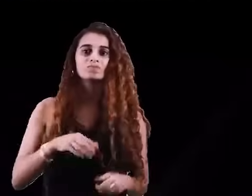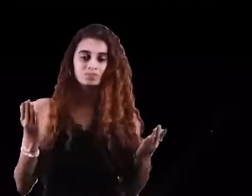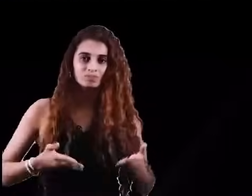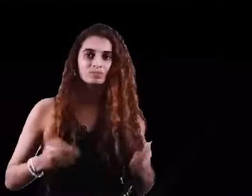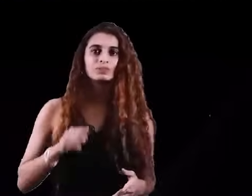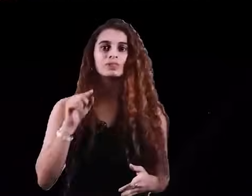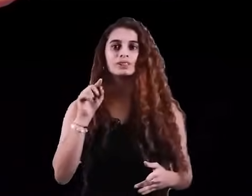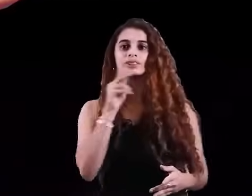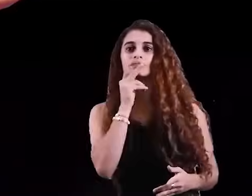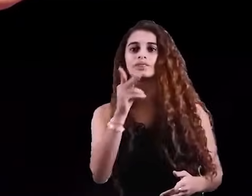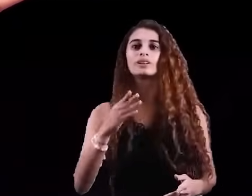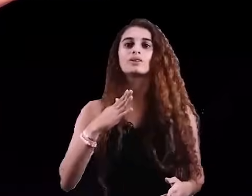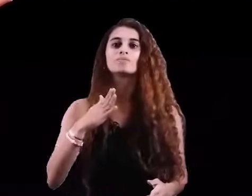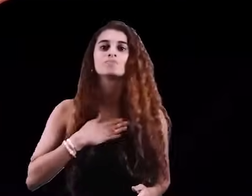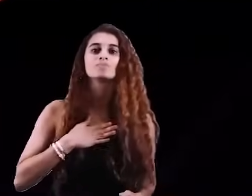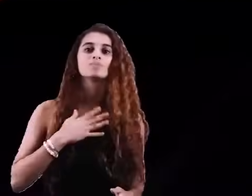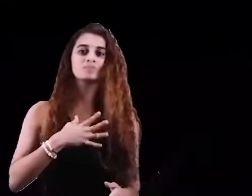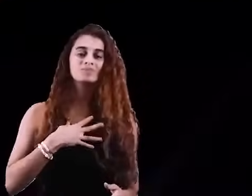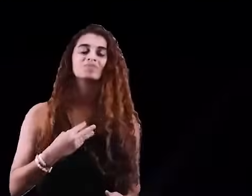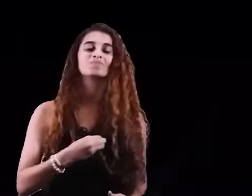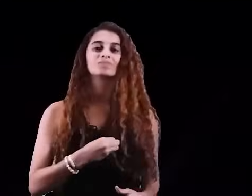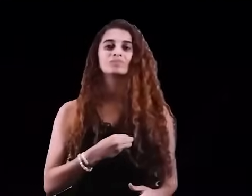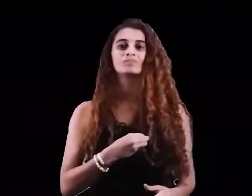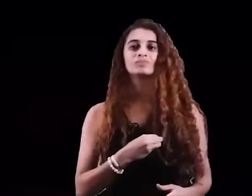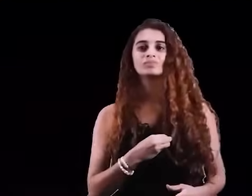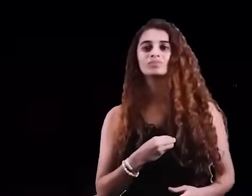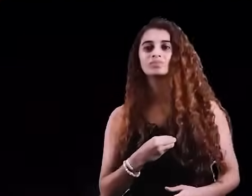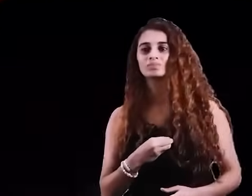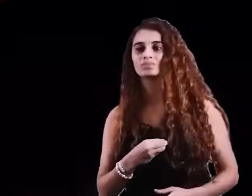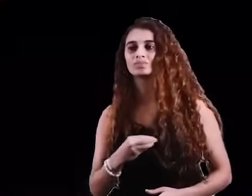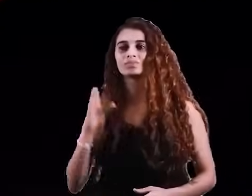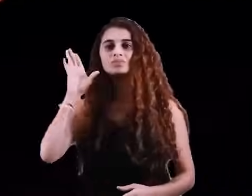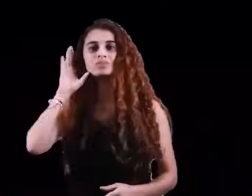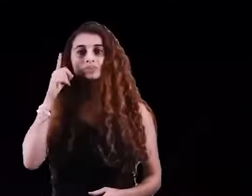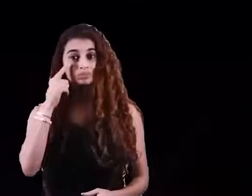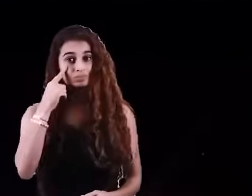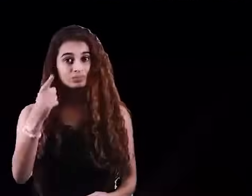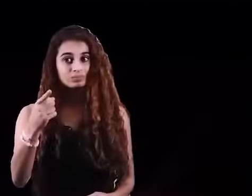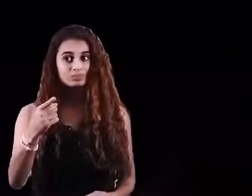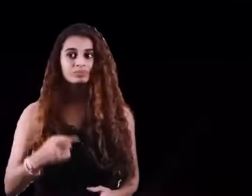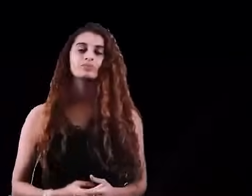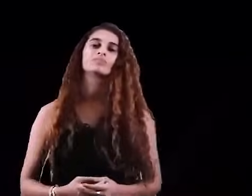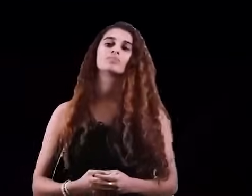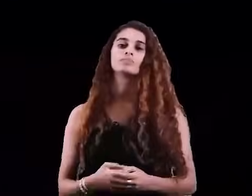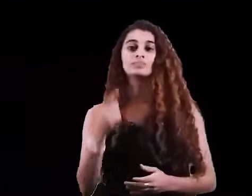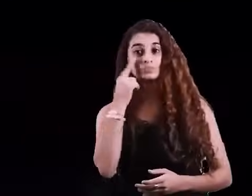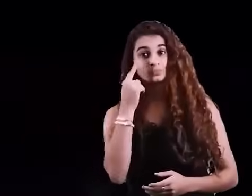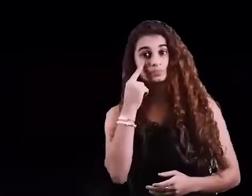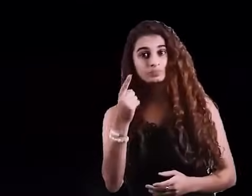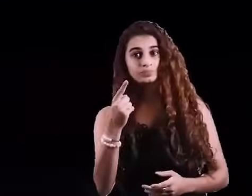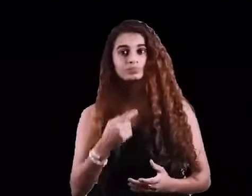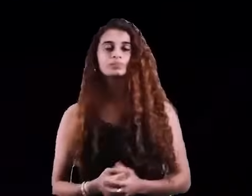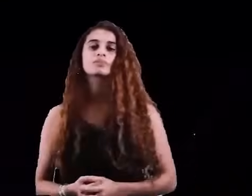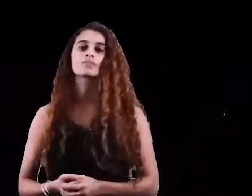minha filha, escuta o que eu tenho para falar para você. Escuta a direção que eu tenho para você.